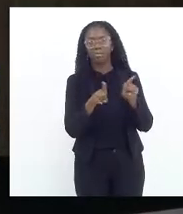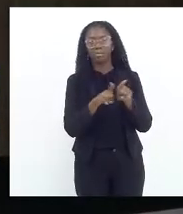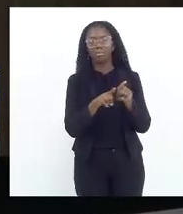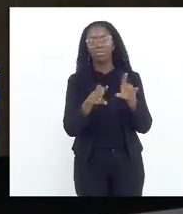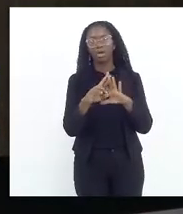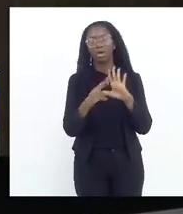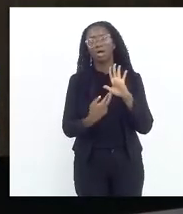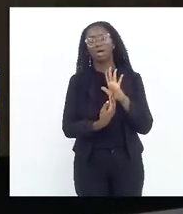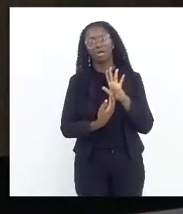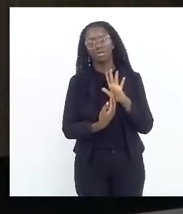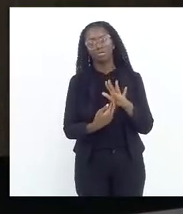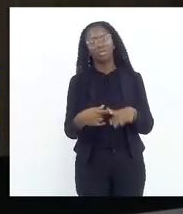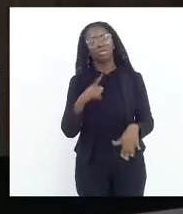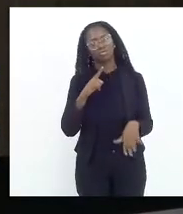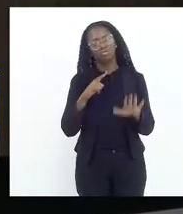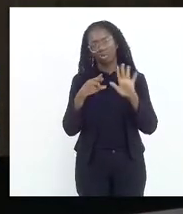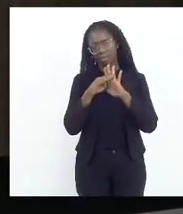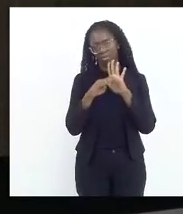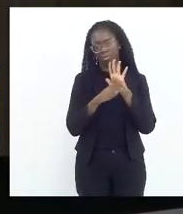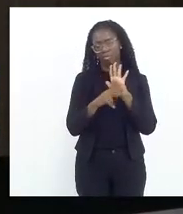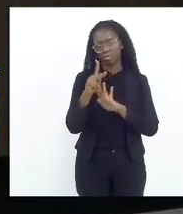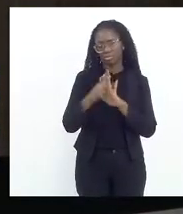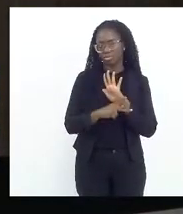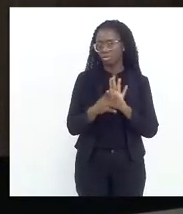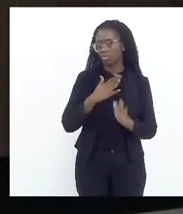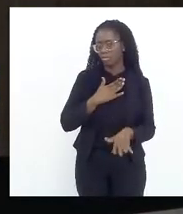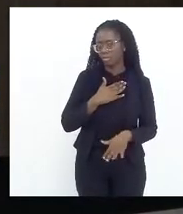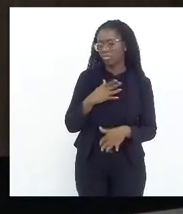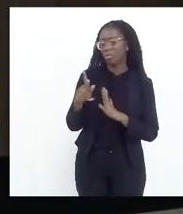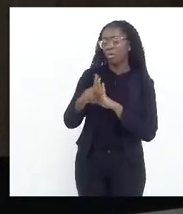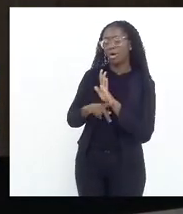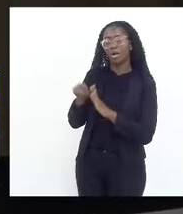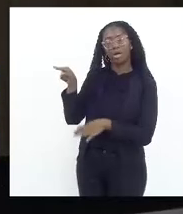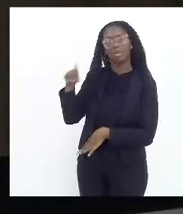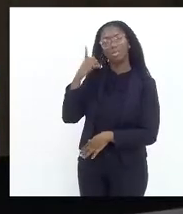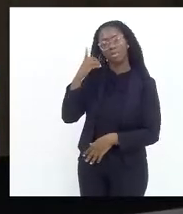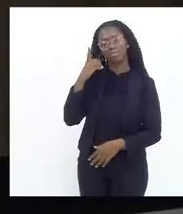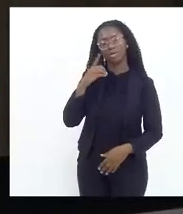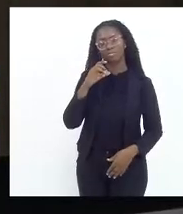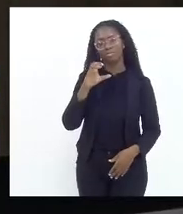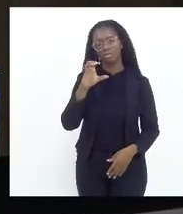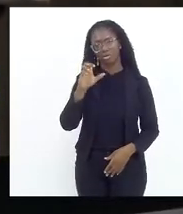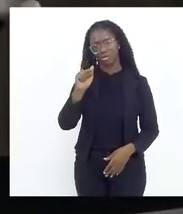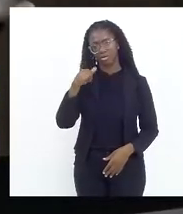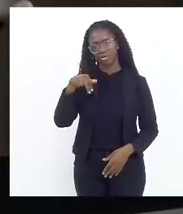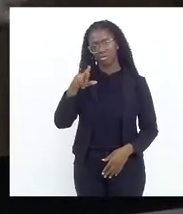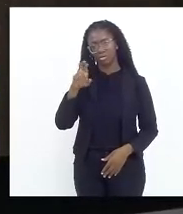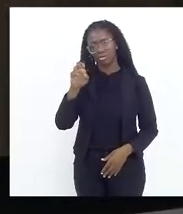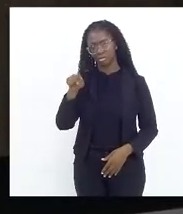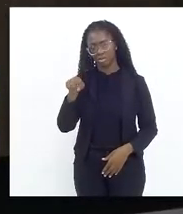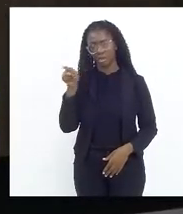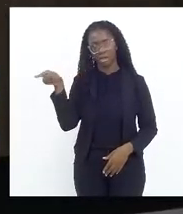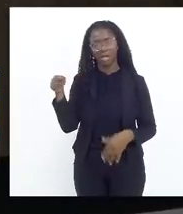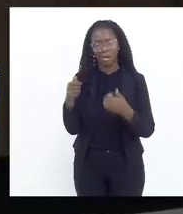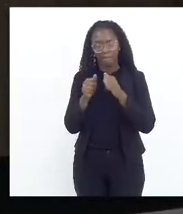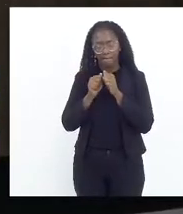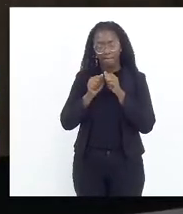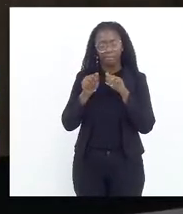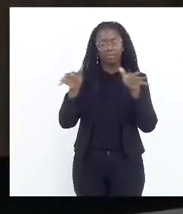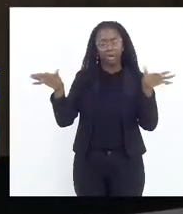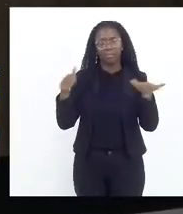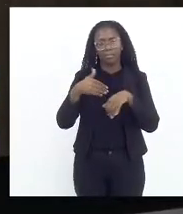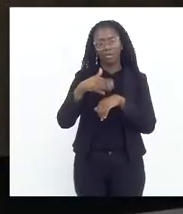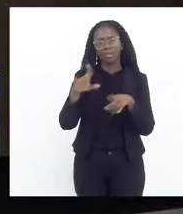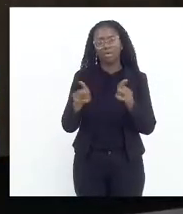e eles estavam elencados no meu projeto. O projeto do deputado André Siciliano, ele é um pouco mais abrangente e faculta também